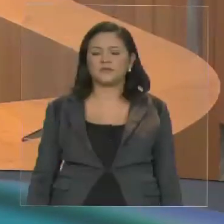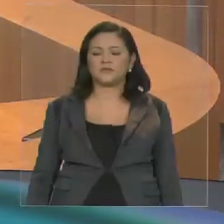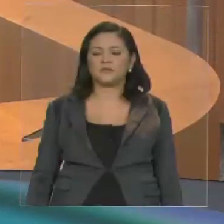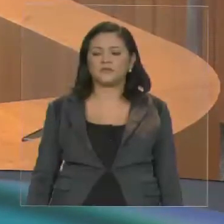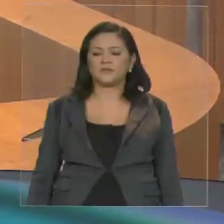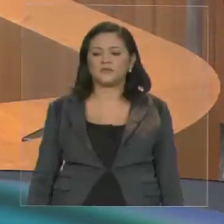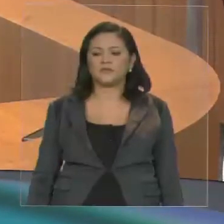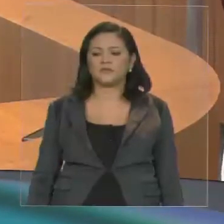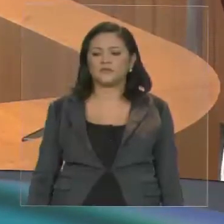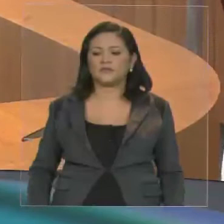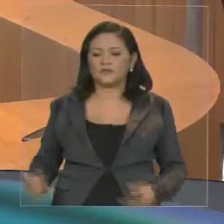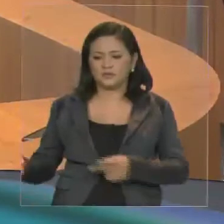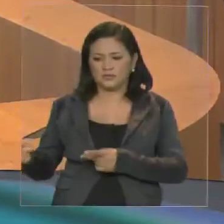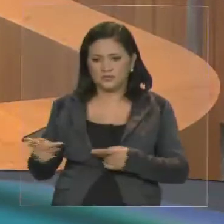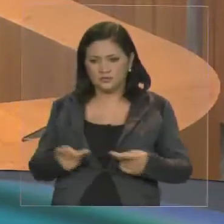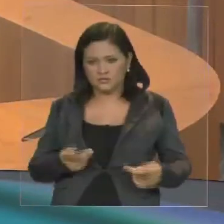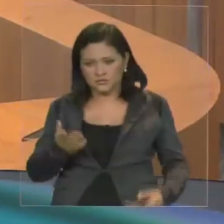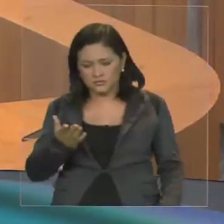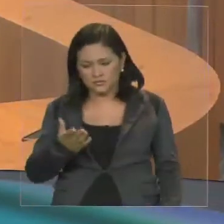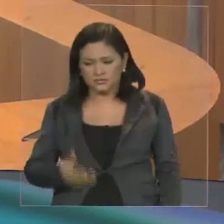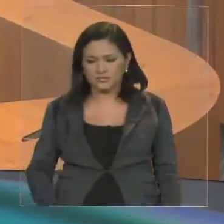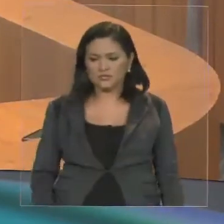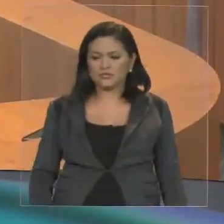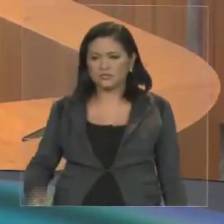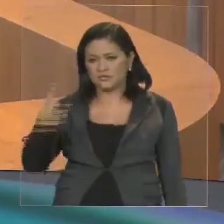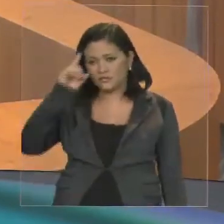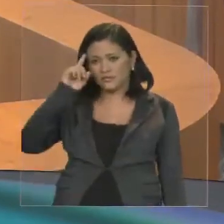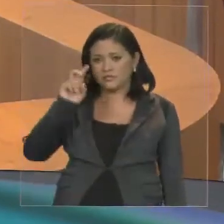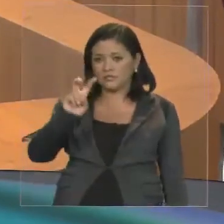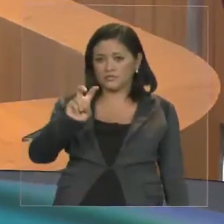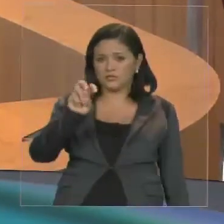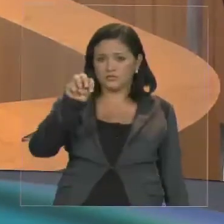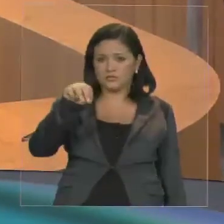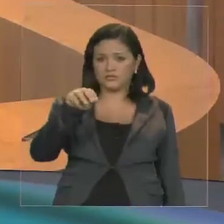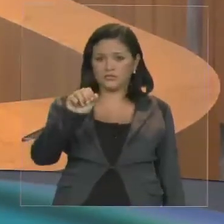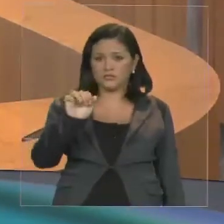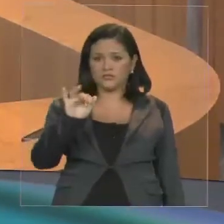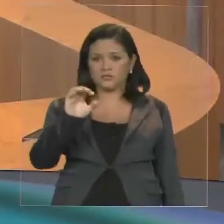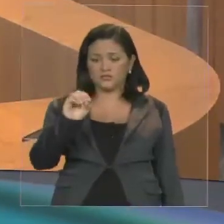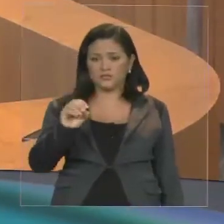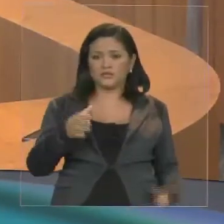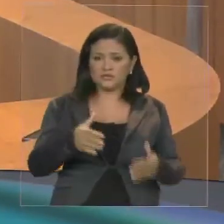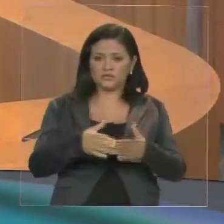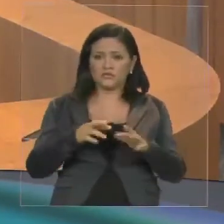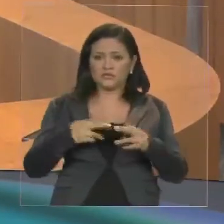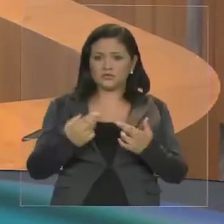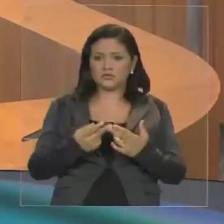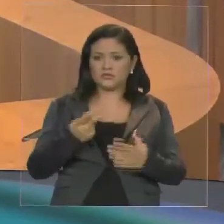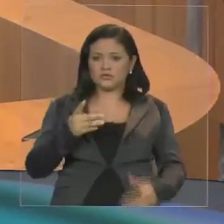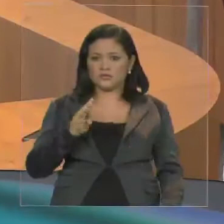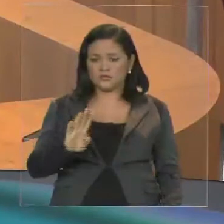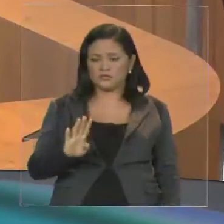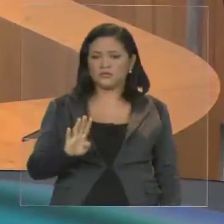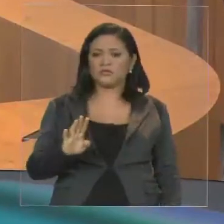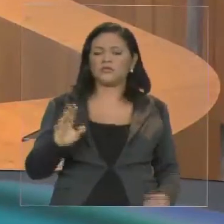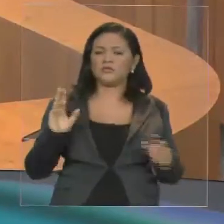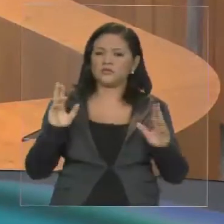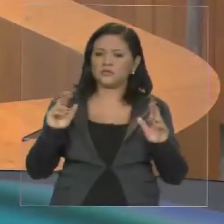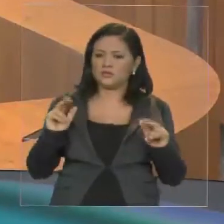fazer um convite formal a Vossa Excelência, no dia 5 de maio, solicitamos uma audiência pública para